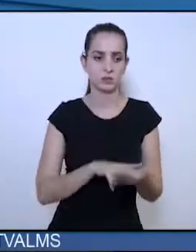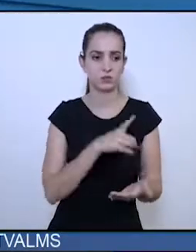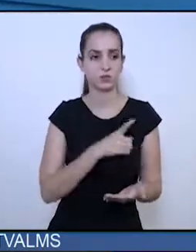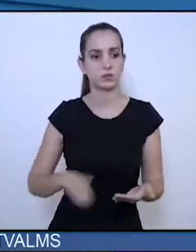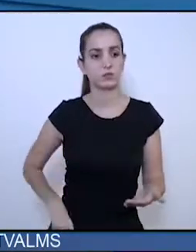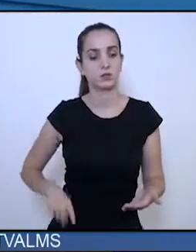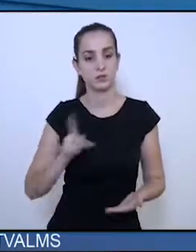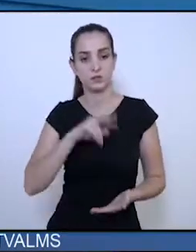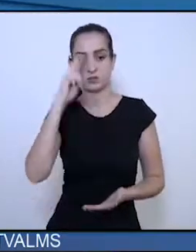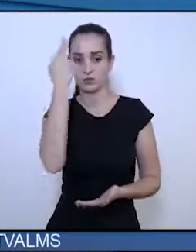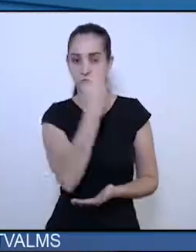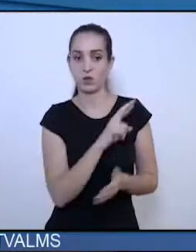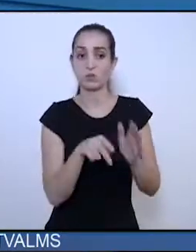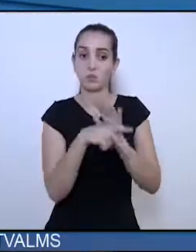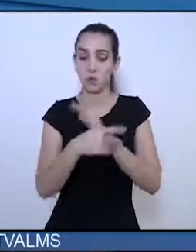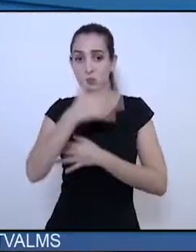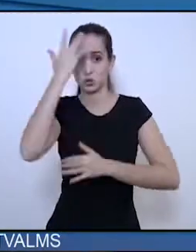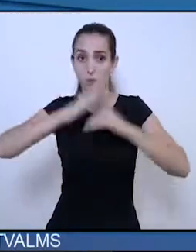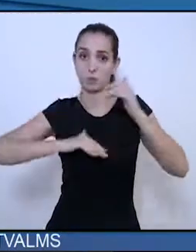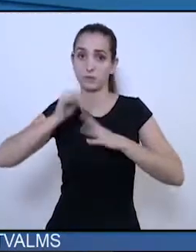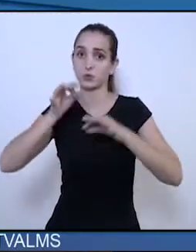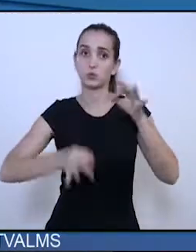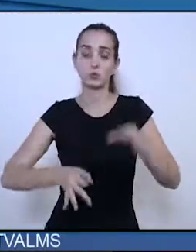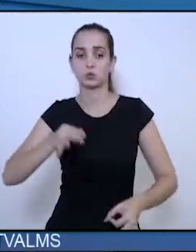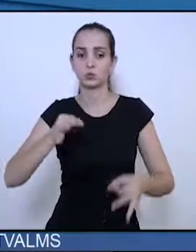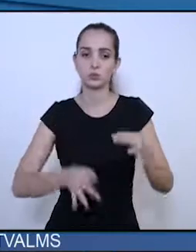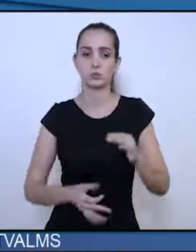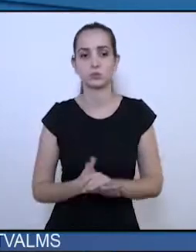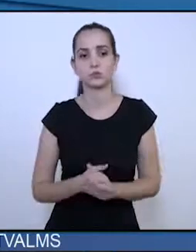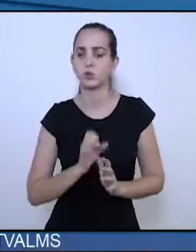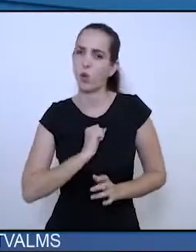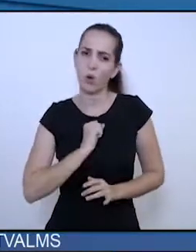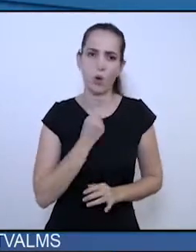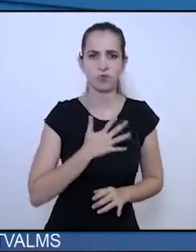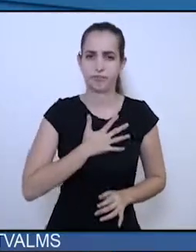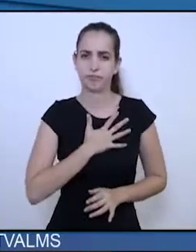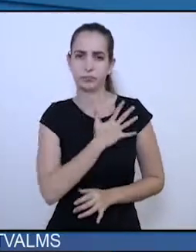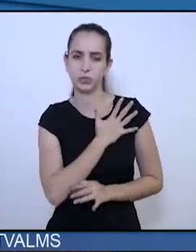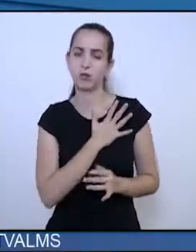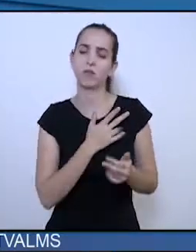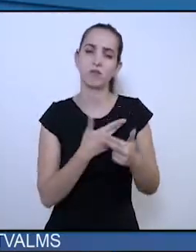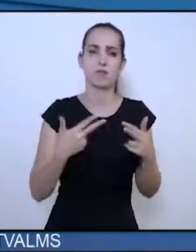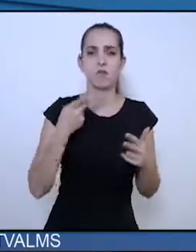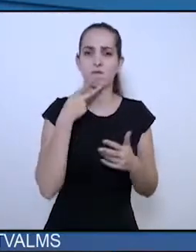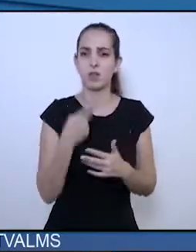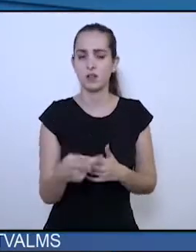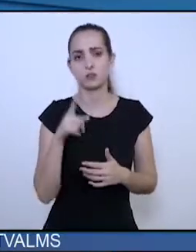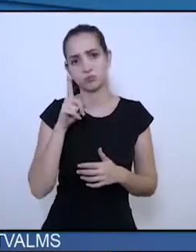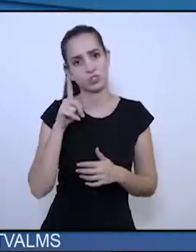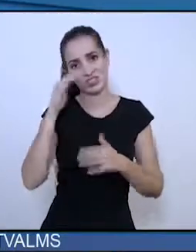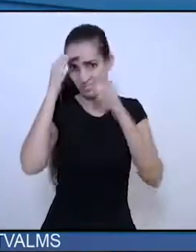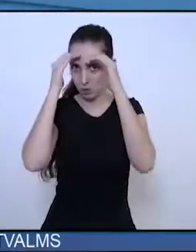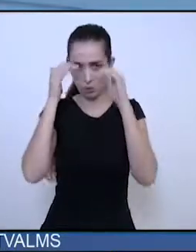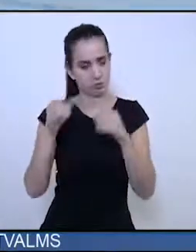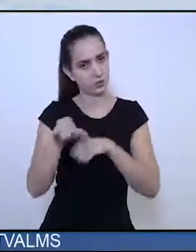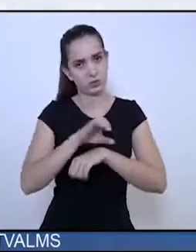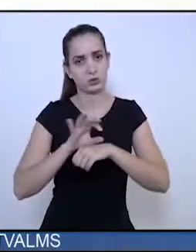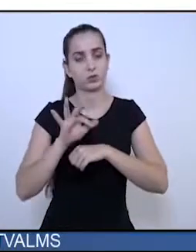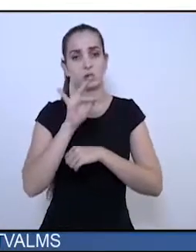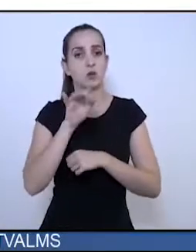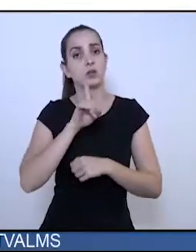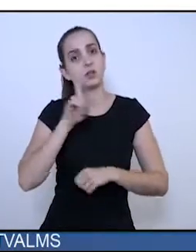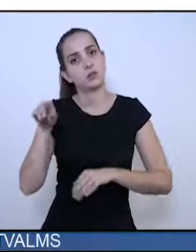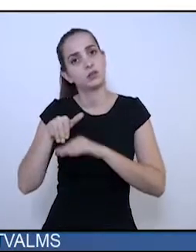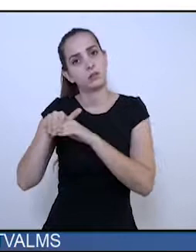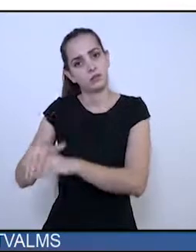Rinaldo, de juízes, carta de repúdio, colocando como inconstitucional a